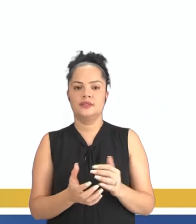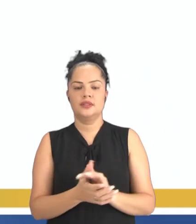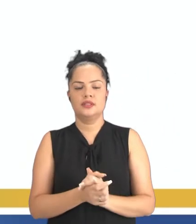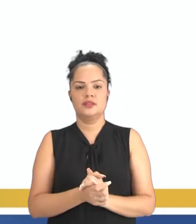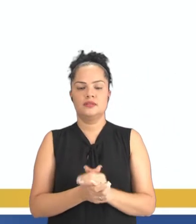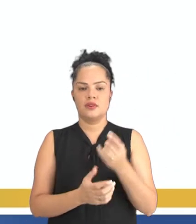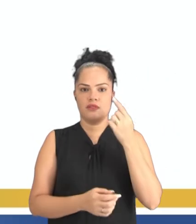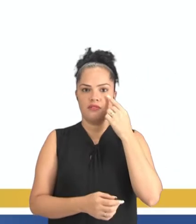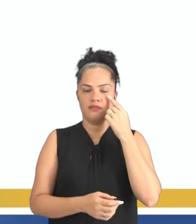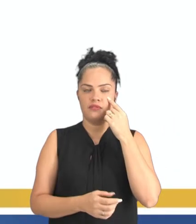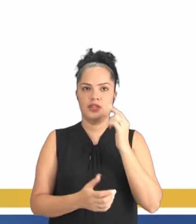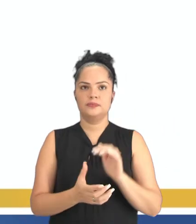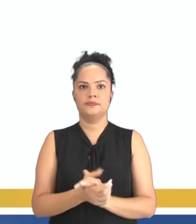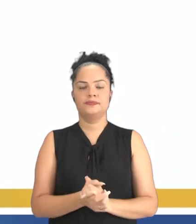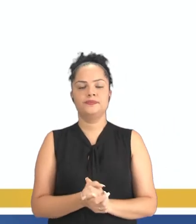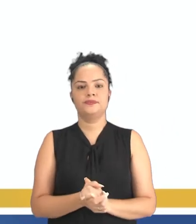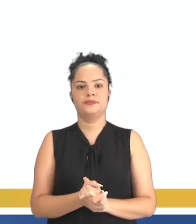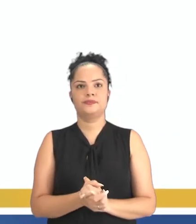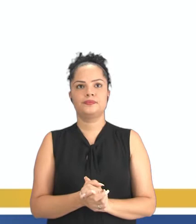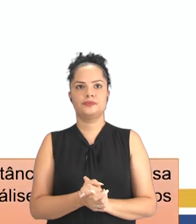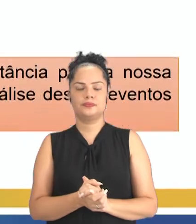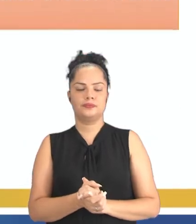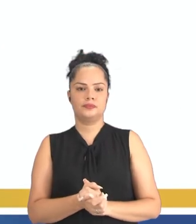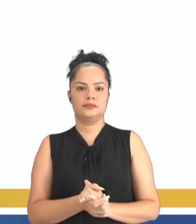Então, vamos aqui continuar.